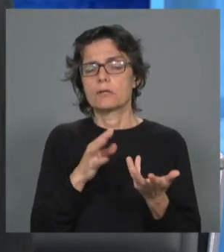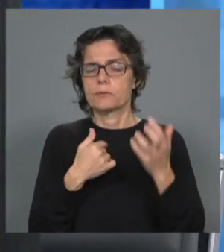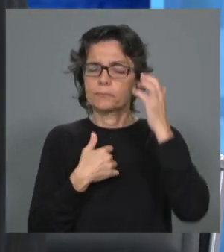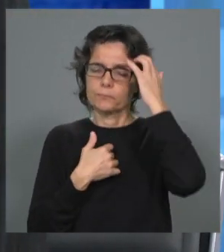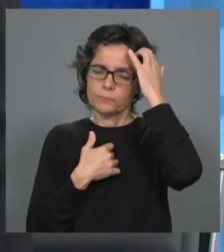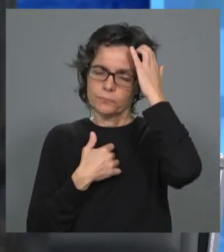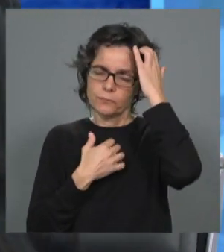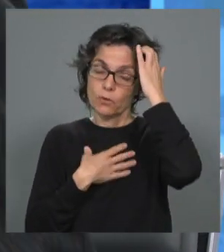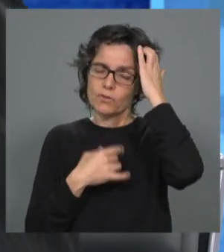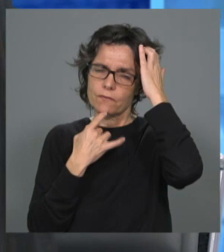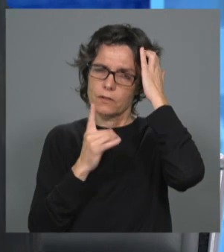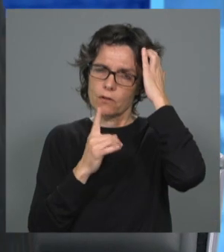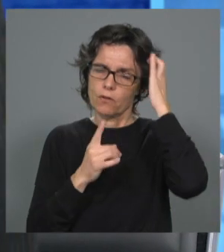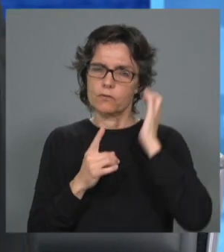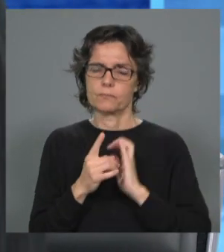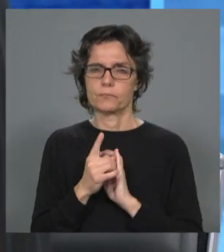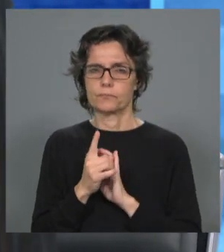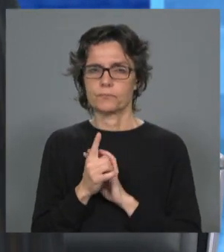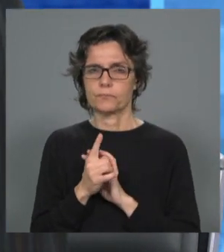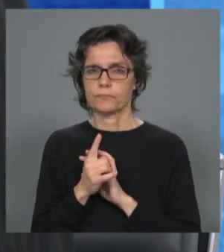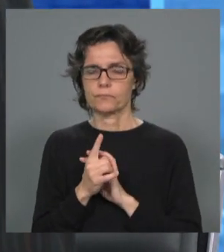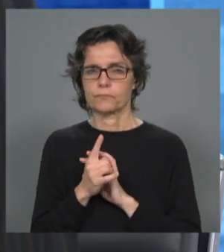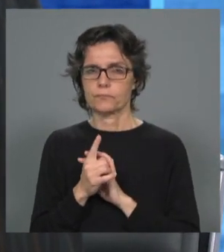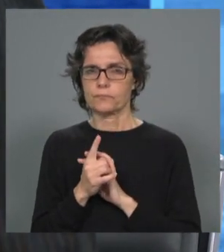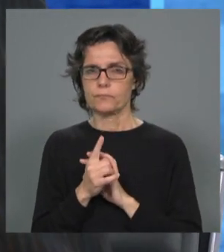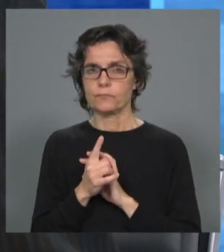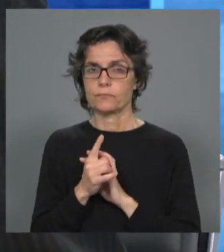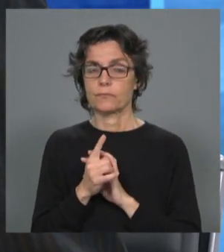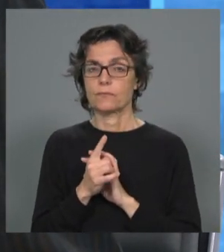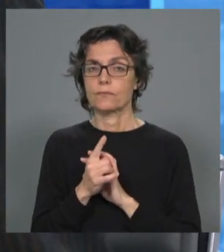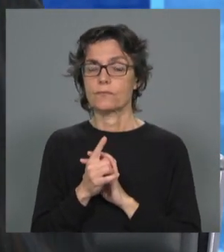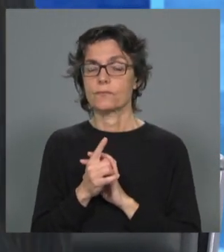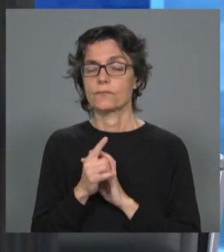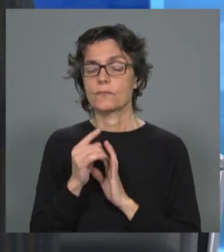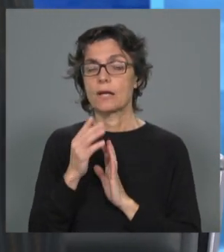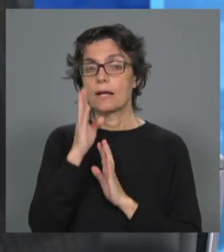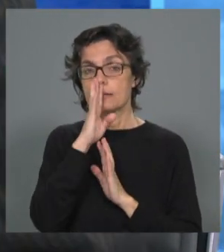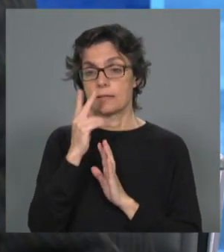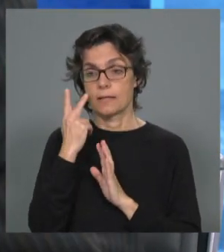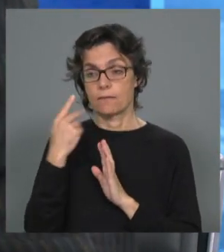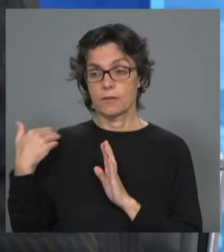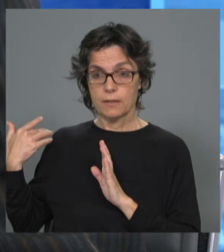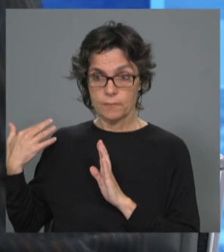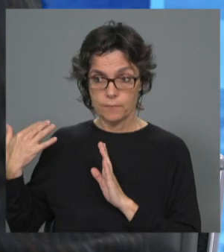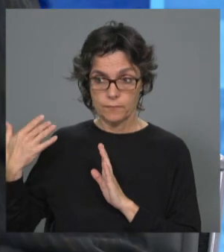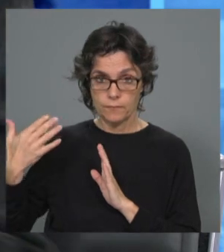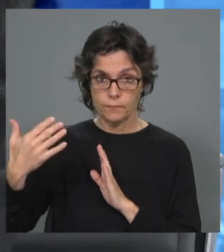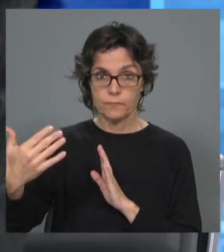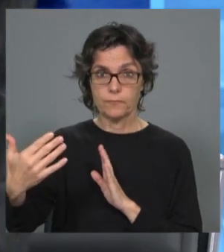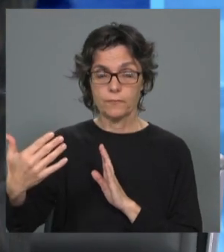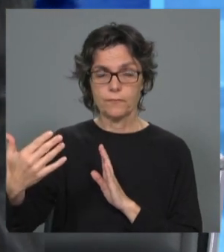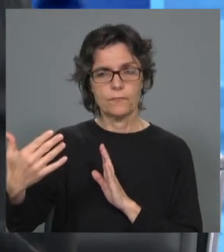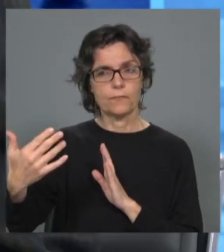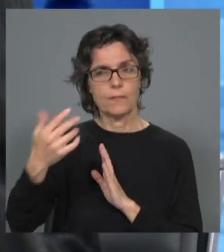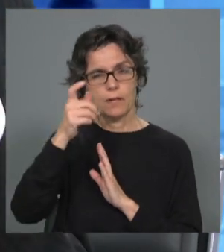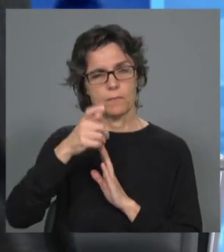isto prende-se com muita coisa e prende-se com a pessoa ser capaz de, ao longo da vida, ir olhando para a